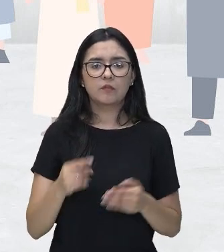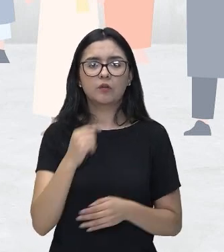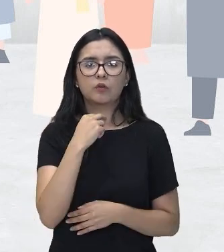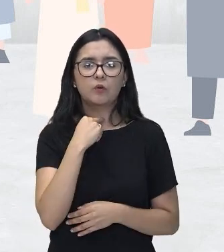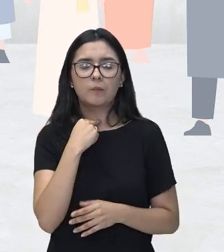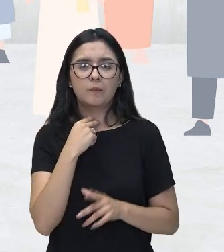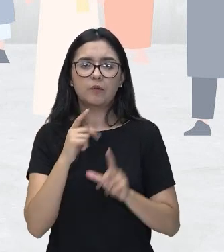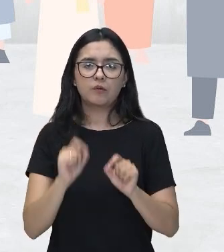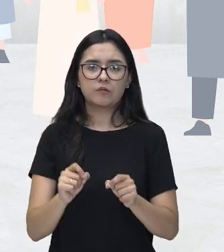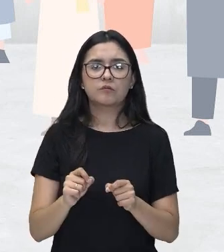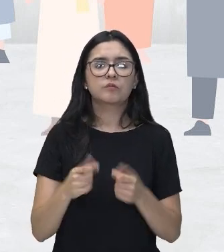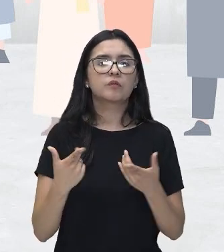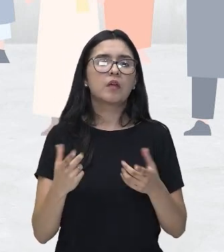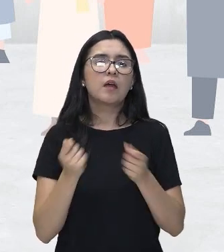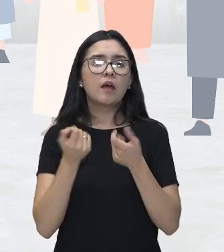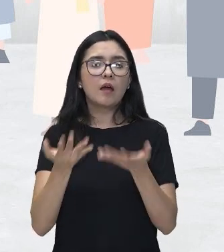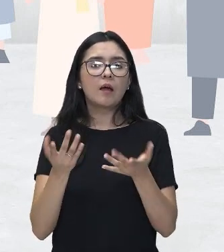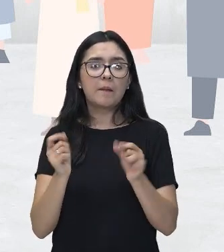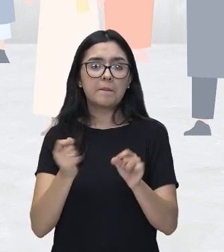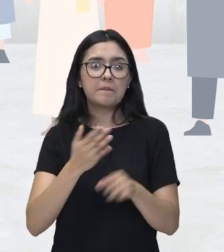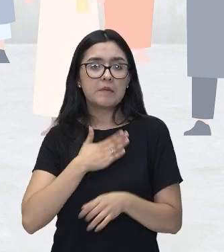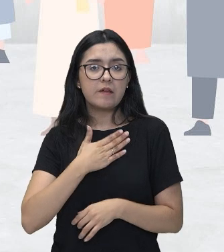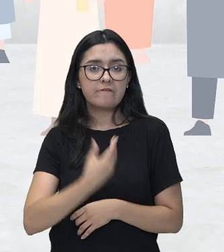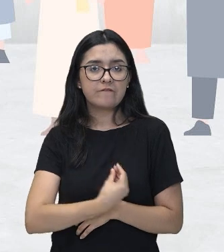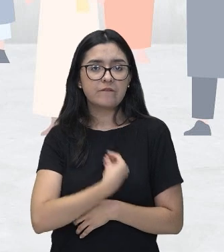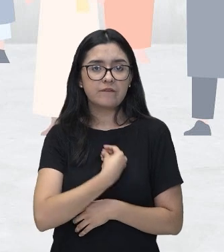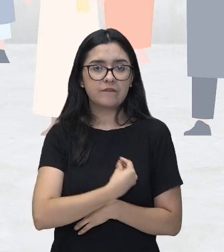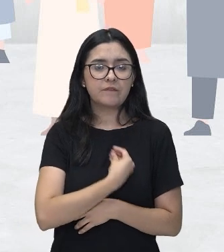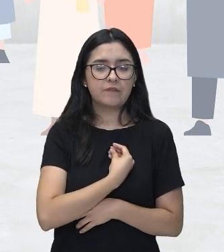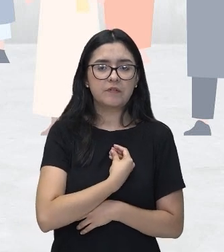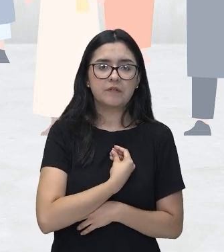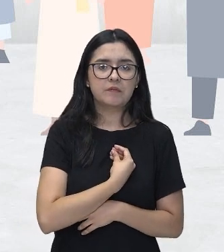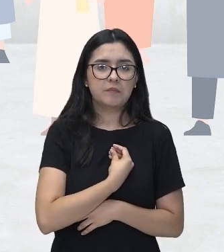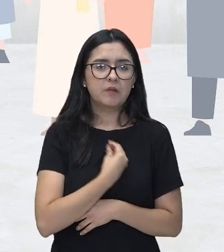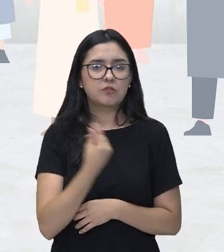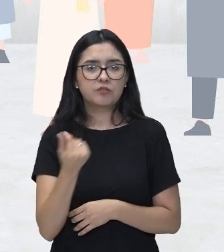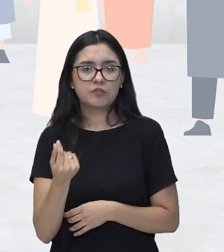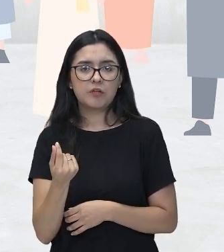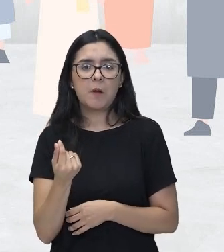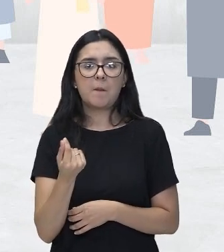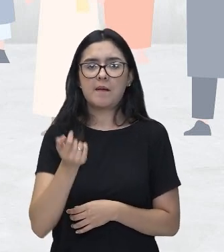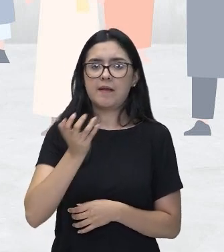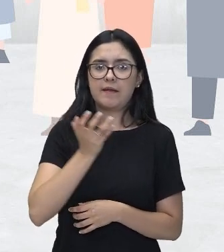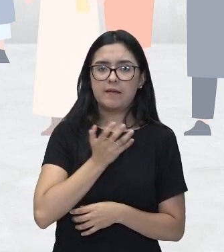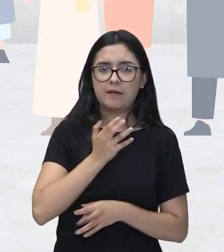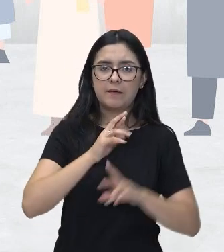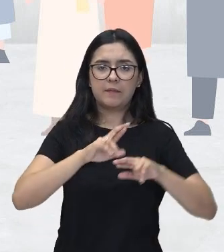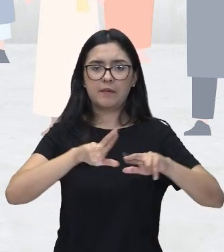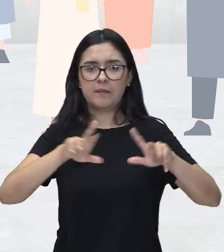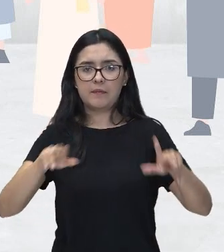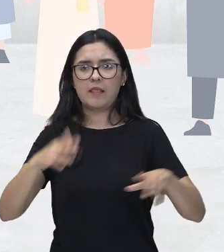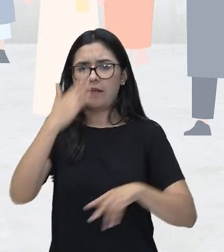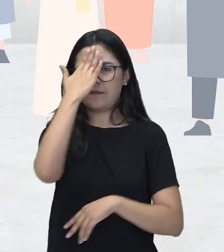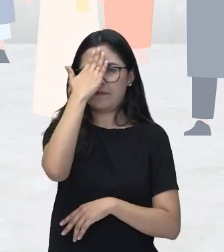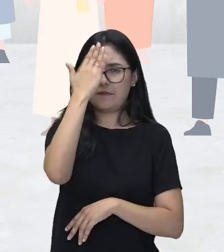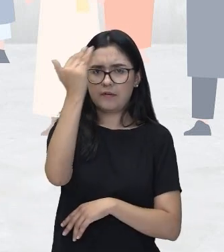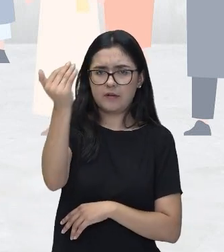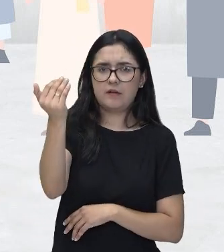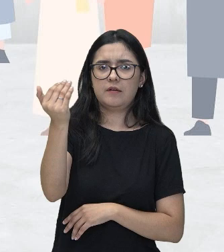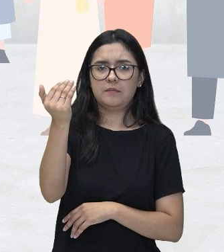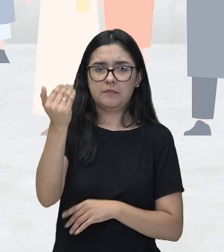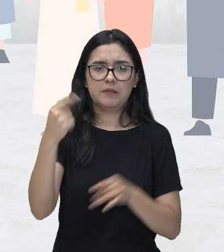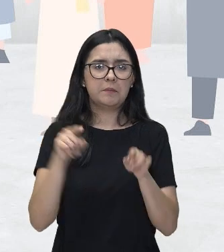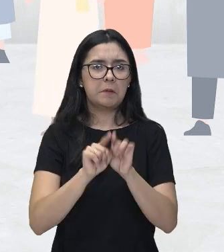abrir mão da vida por nada nesse mundo, nem pelo lucro, nem pela riqueza, nem pela fama, nem pelo